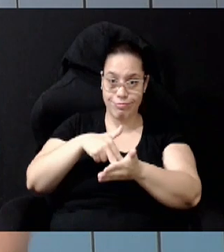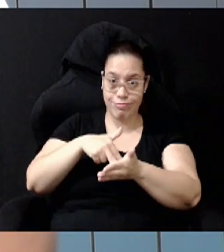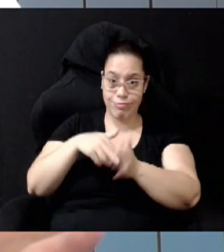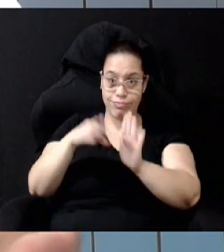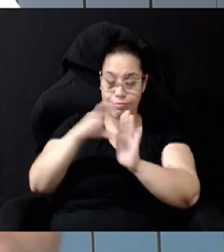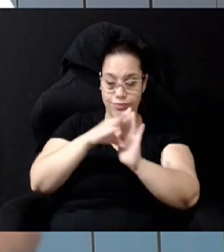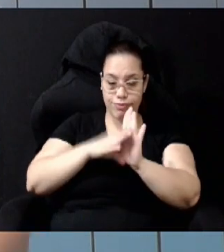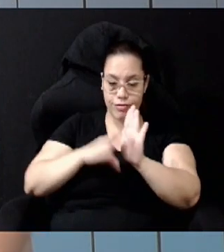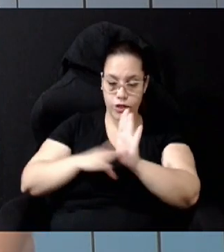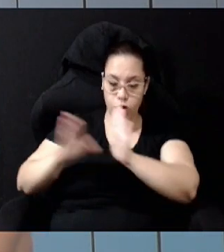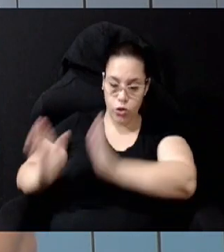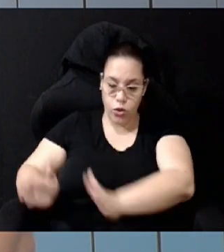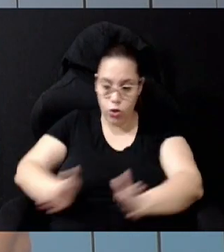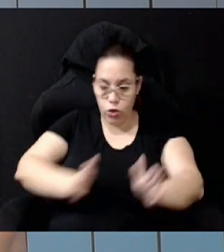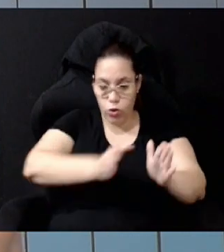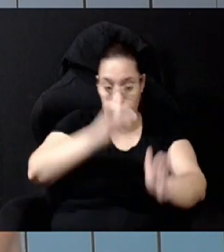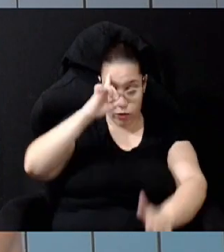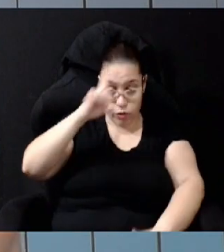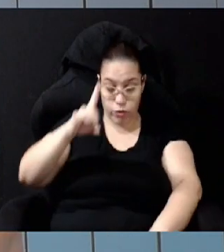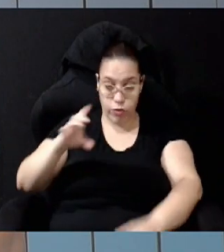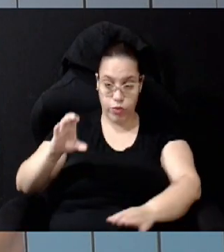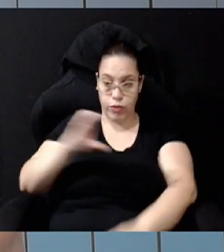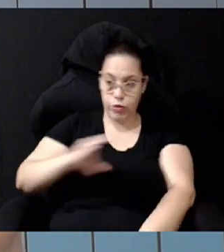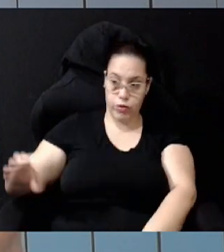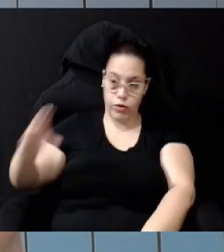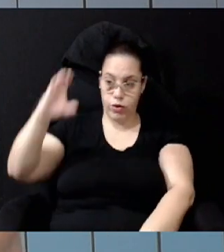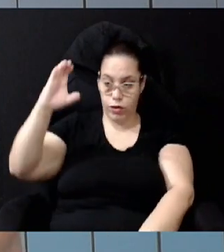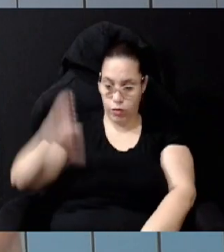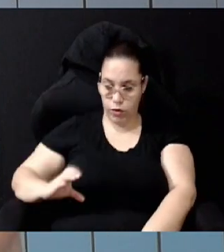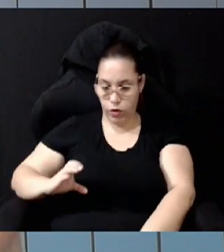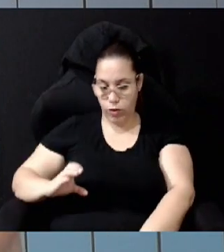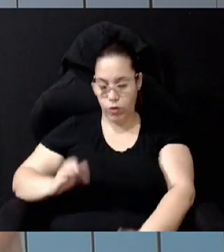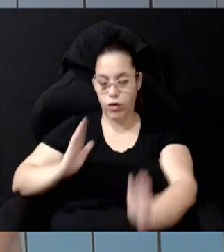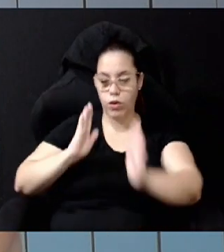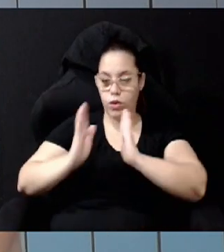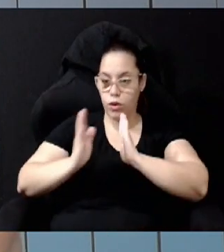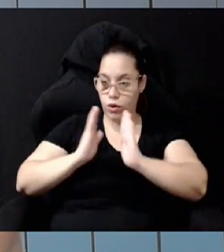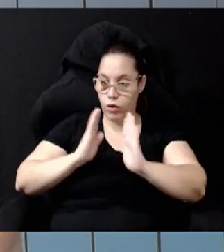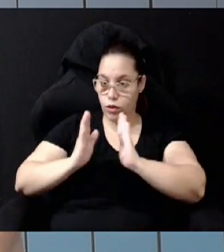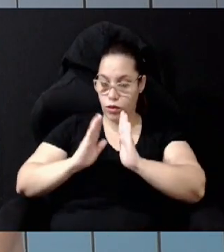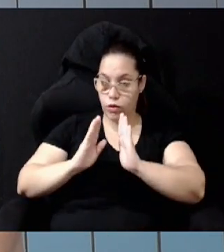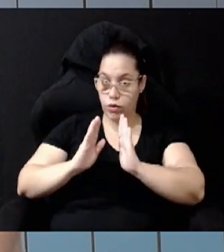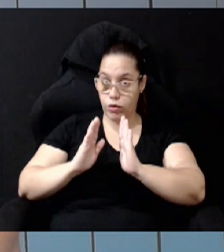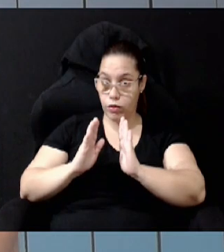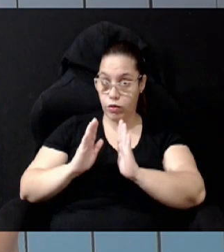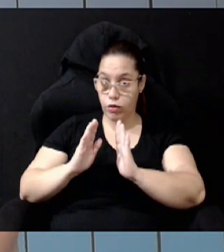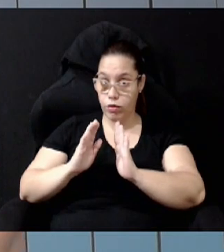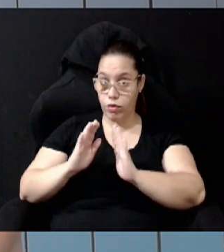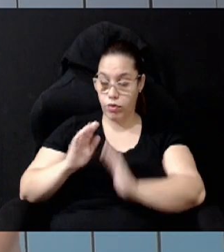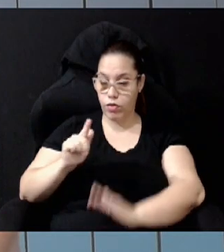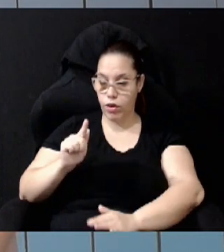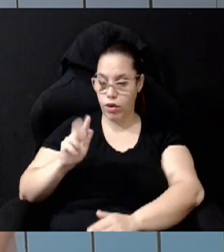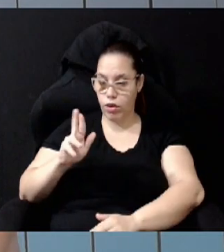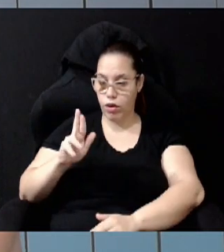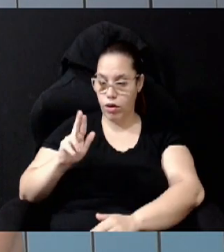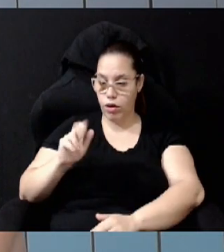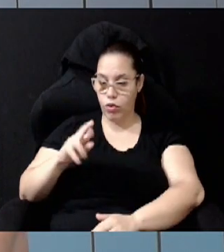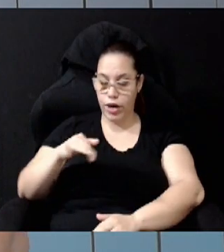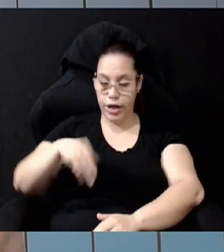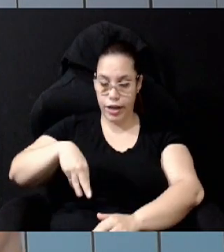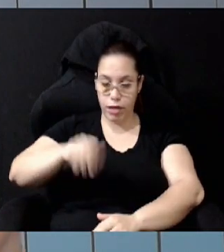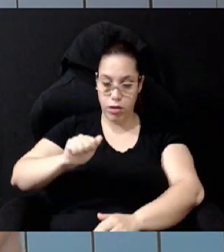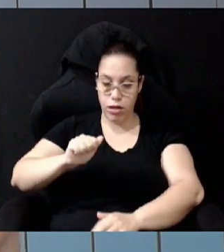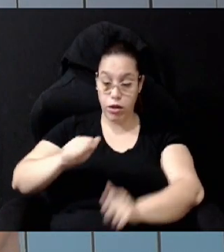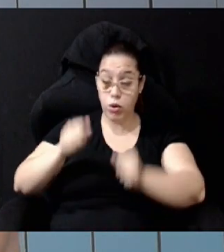as comunidades católicas, no período da campanha da Quaresma, possa